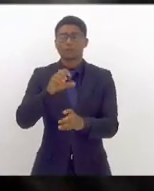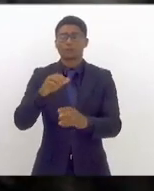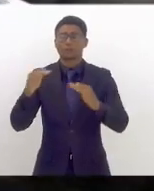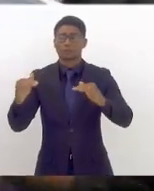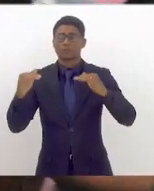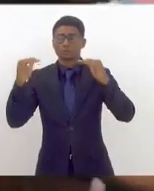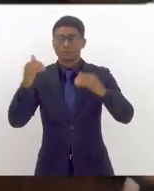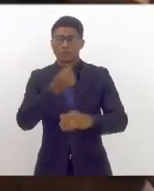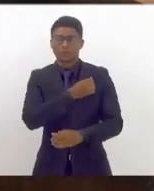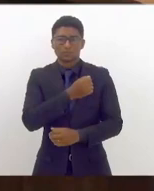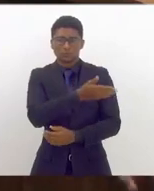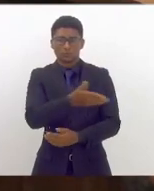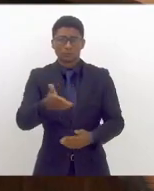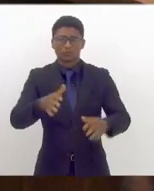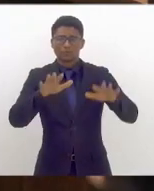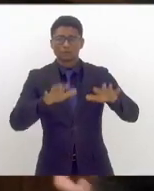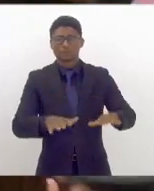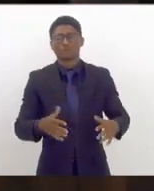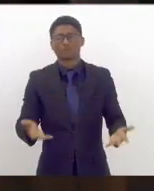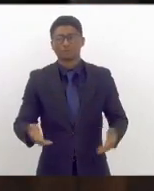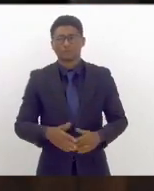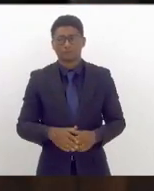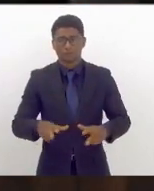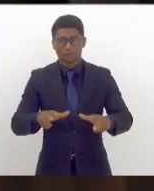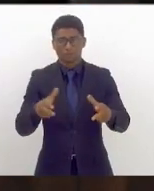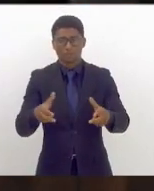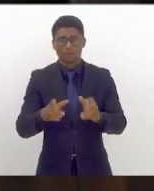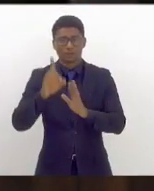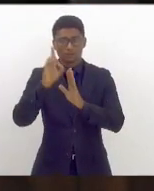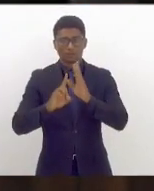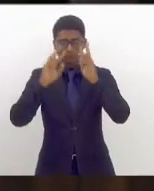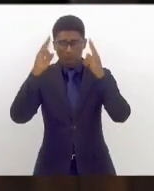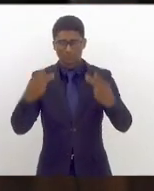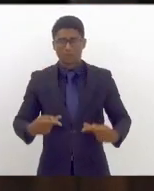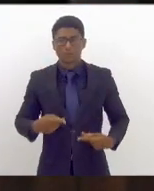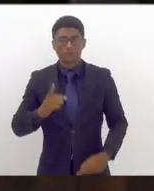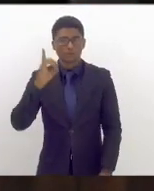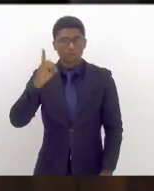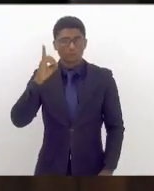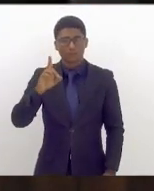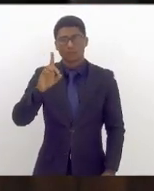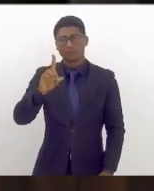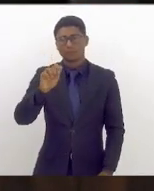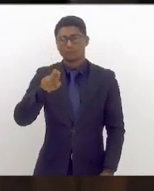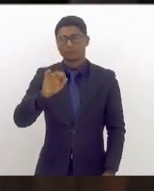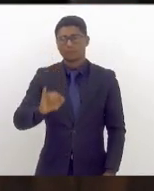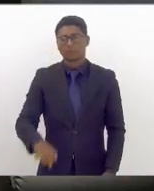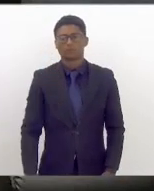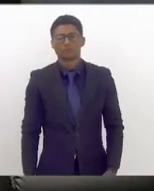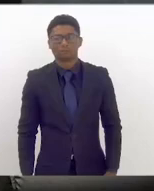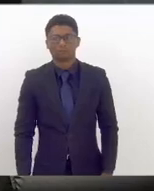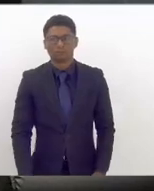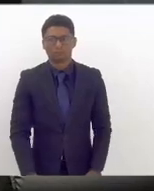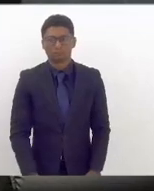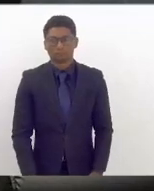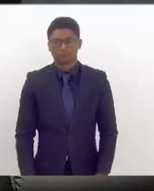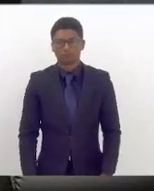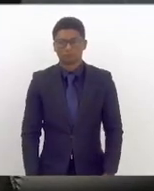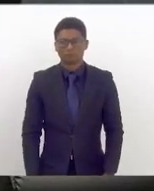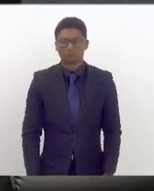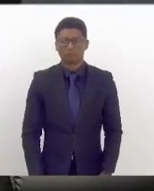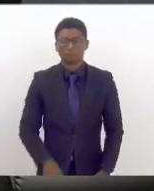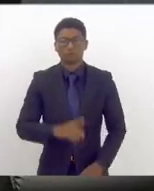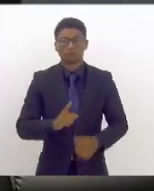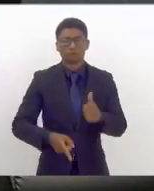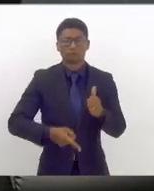a permanência dos alunos Ok pela comissão de defesa dos Direitos Humanos Deputado da Dani Monteiro Presidente queria que já